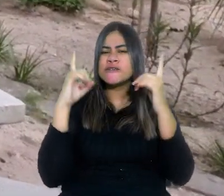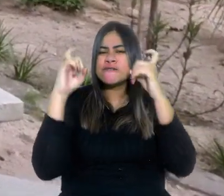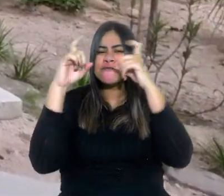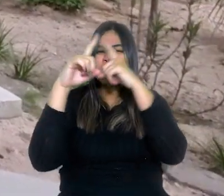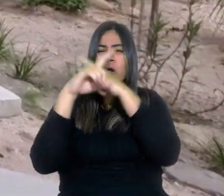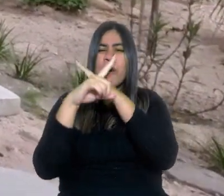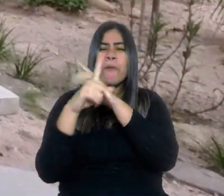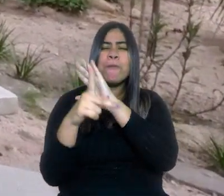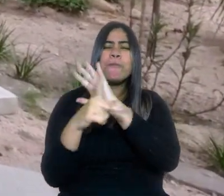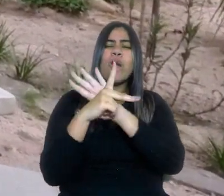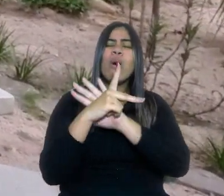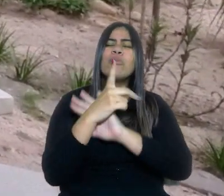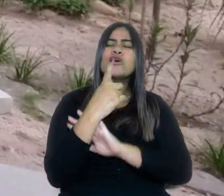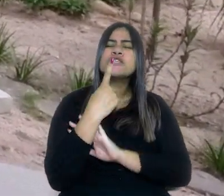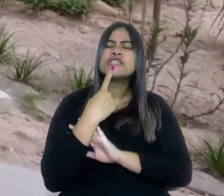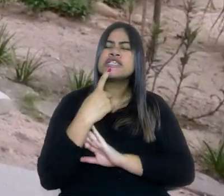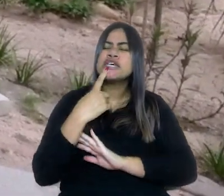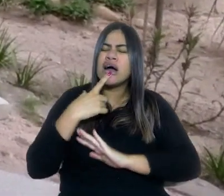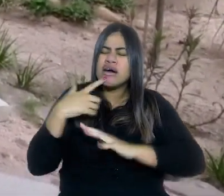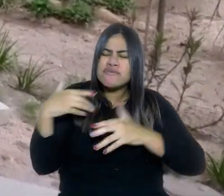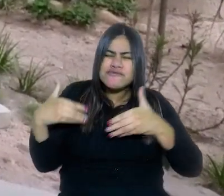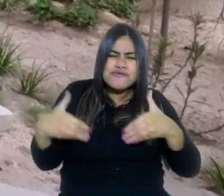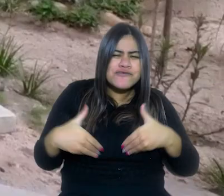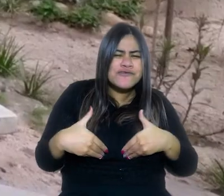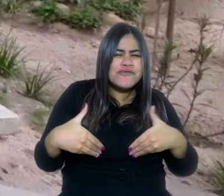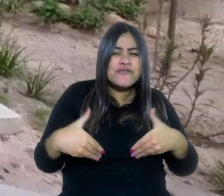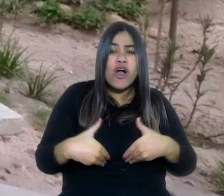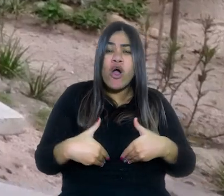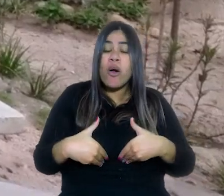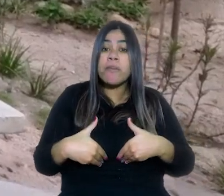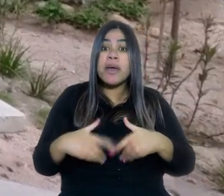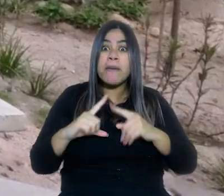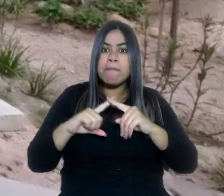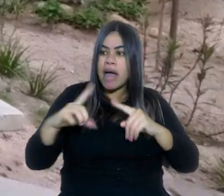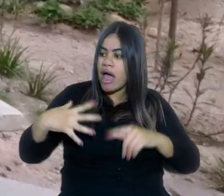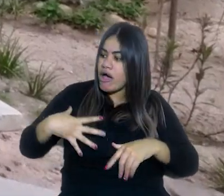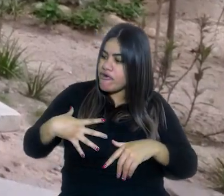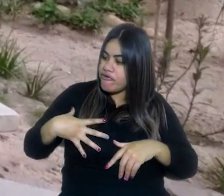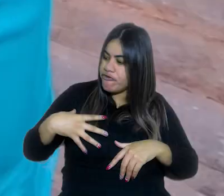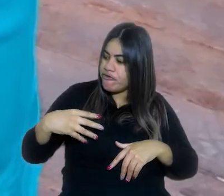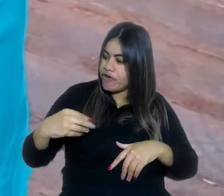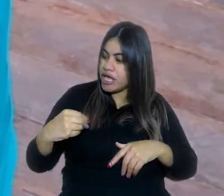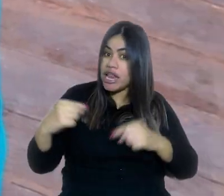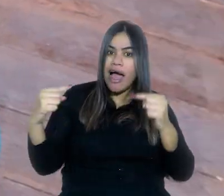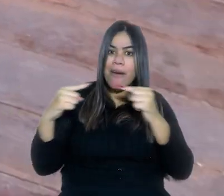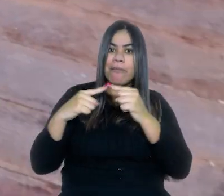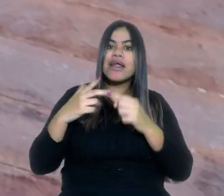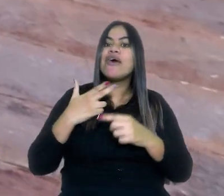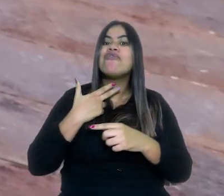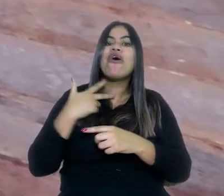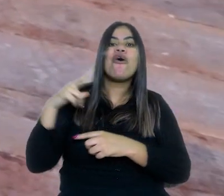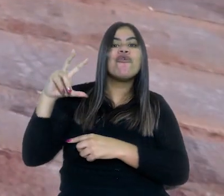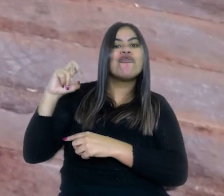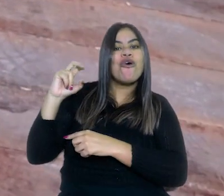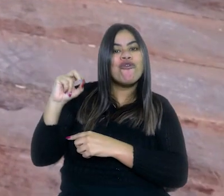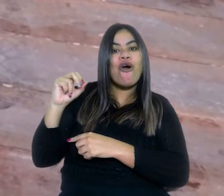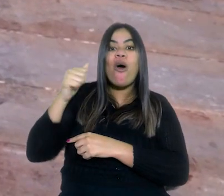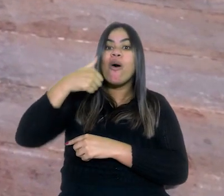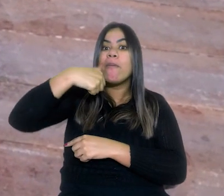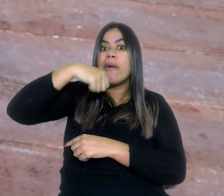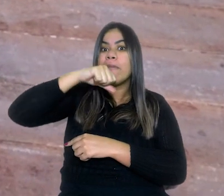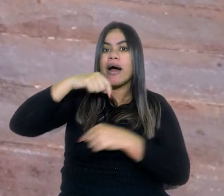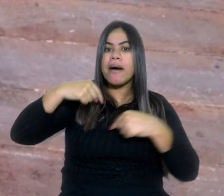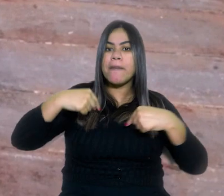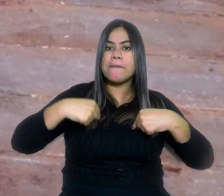perplexos, com rimas de sangue e fome. A voz da minha filha recolhe todas as